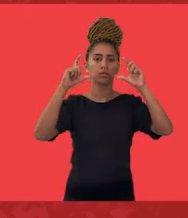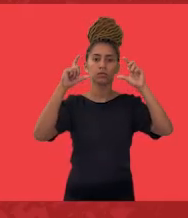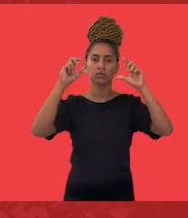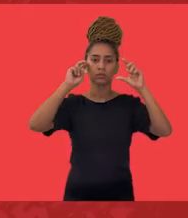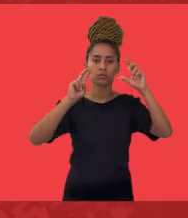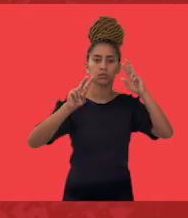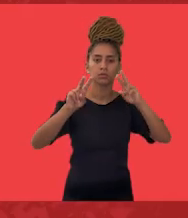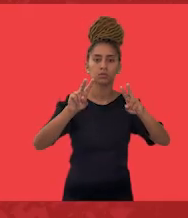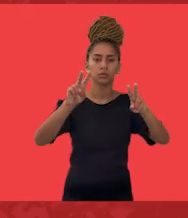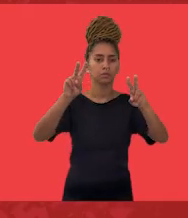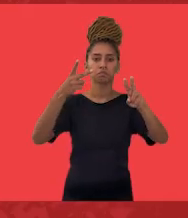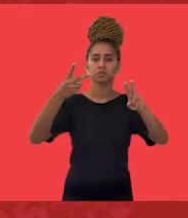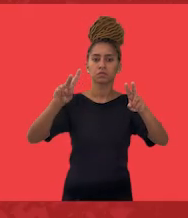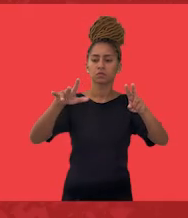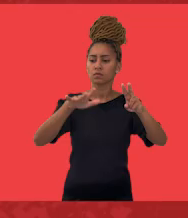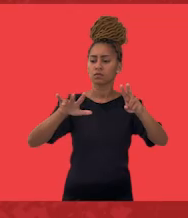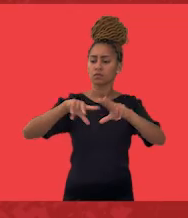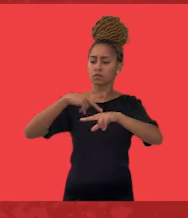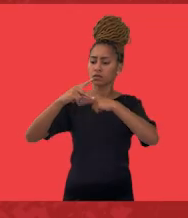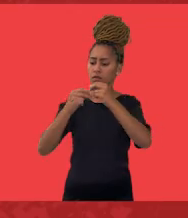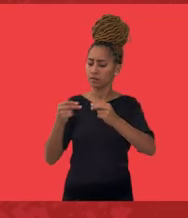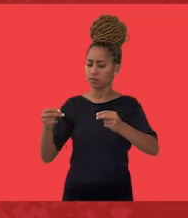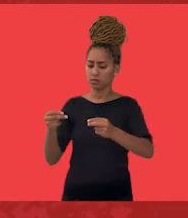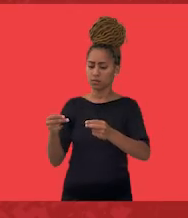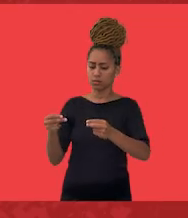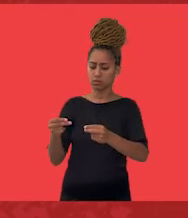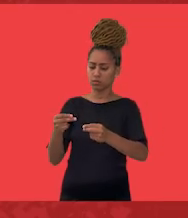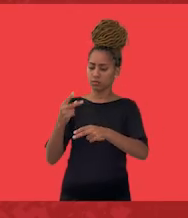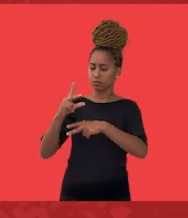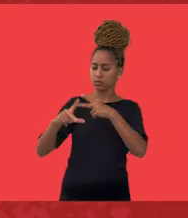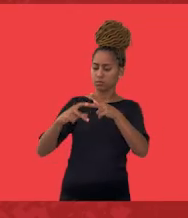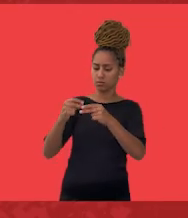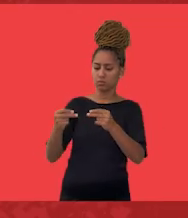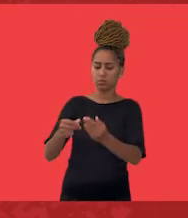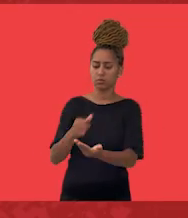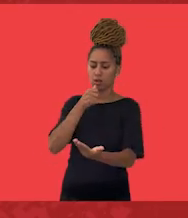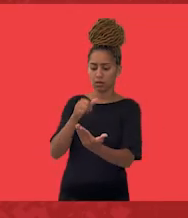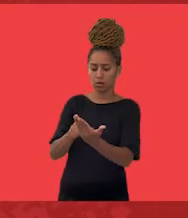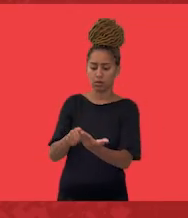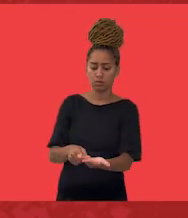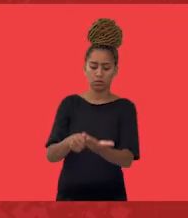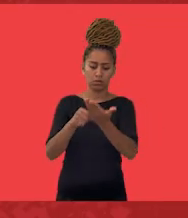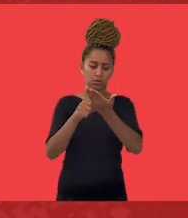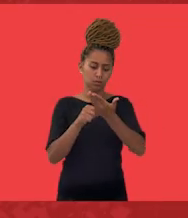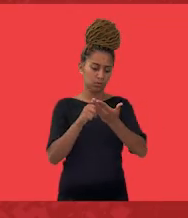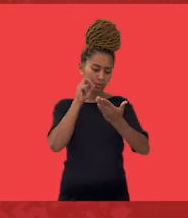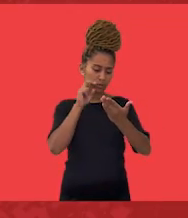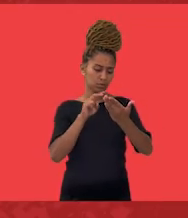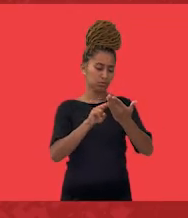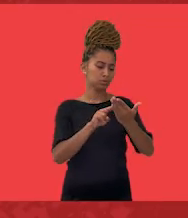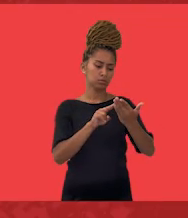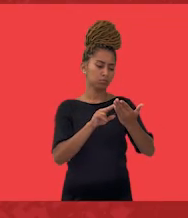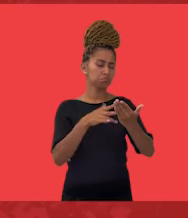balança transparente com 2 receptáculos. À esquerda, um coração ainda